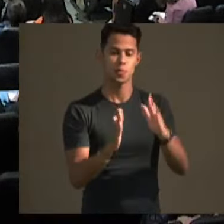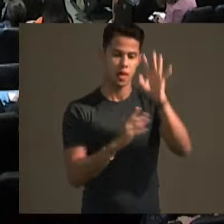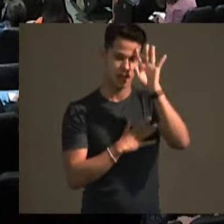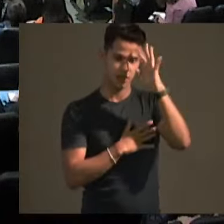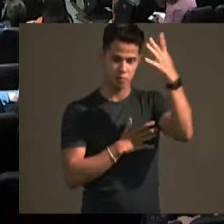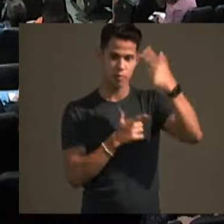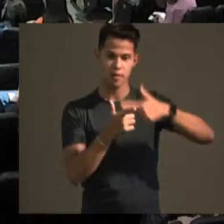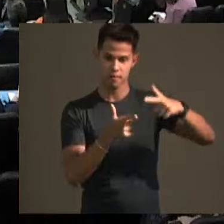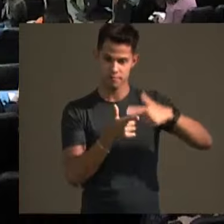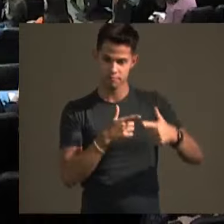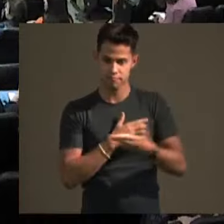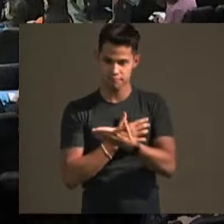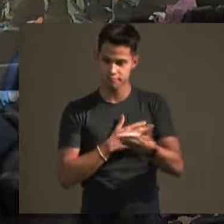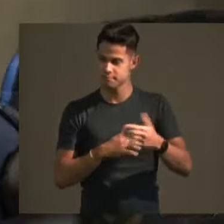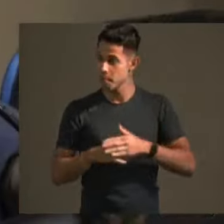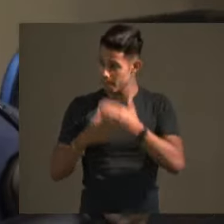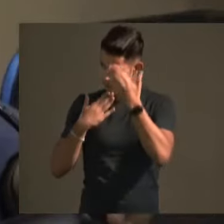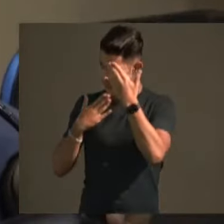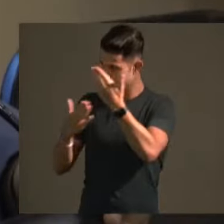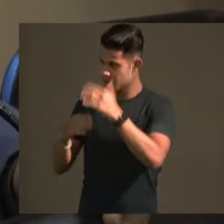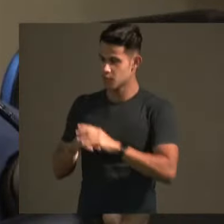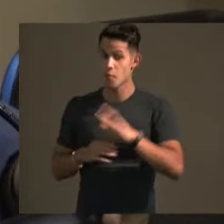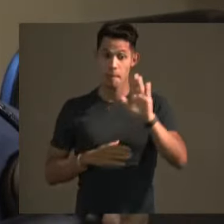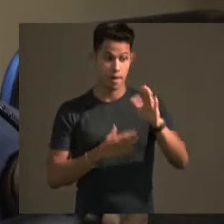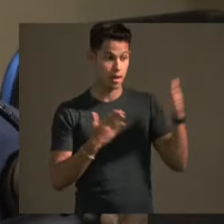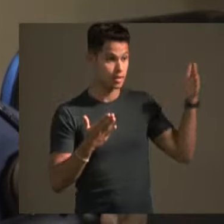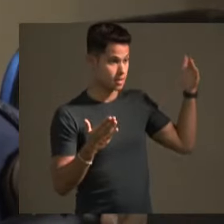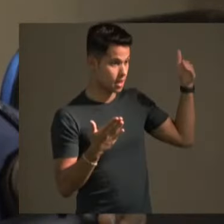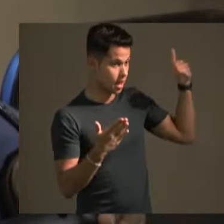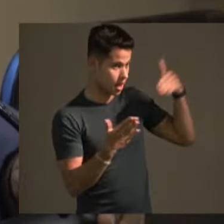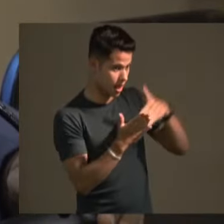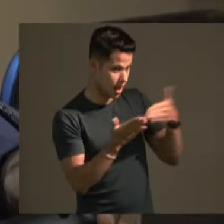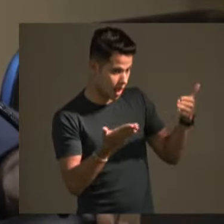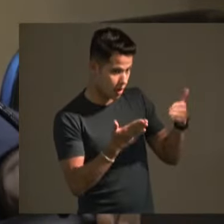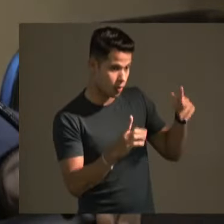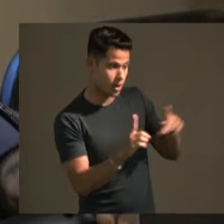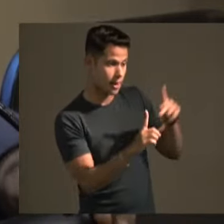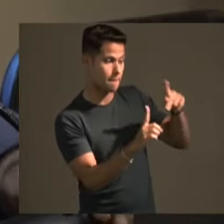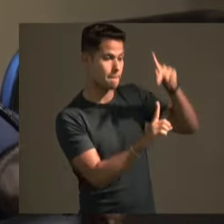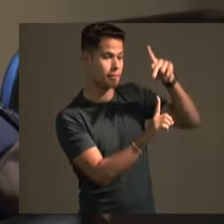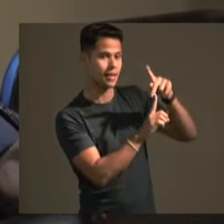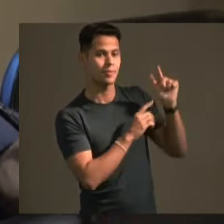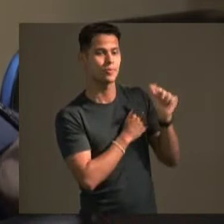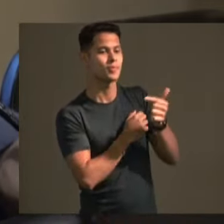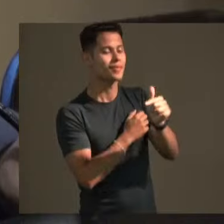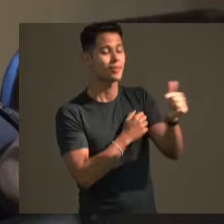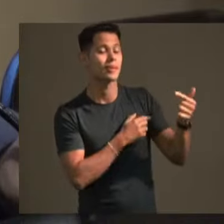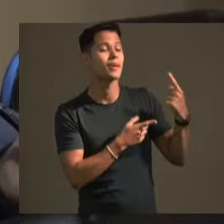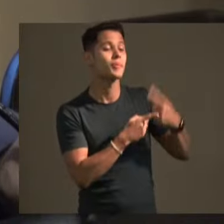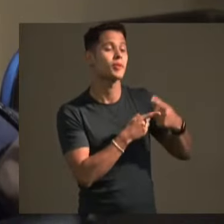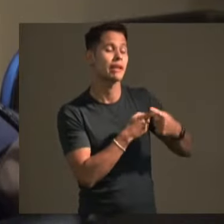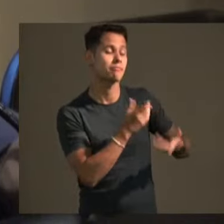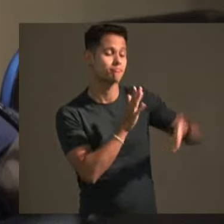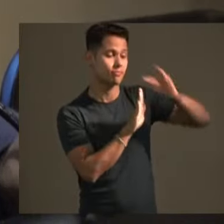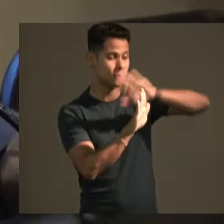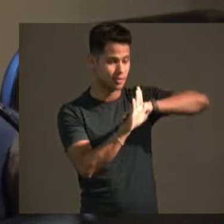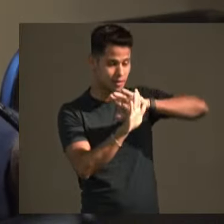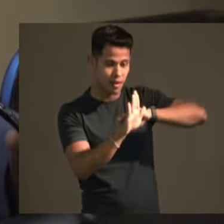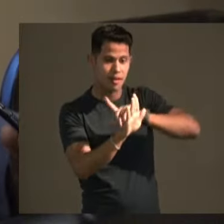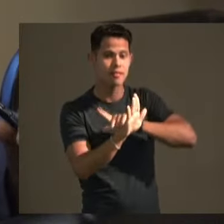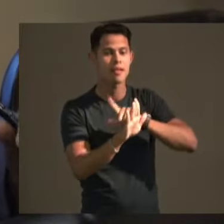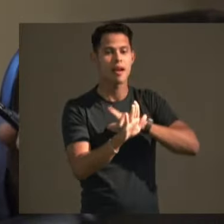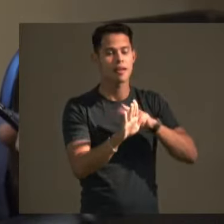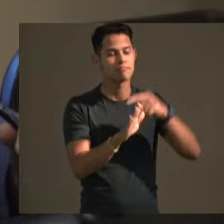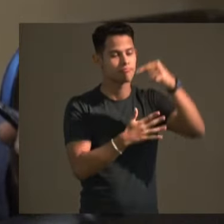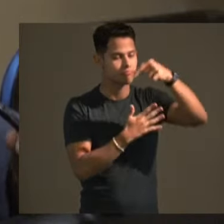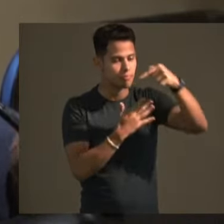ok? Mas não veio no plano agora, porque tem toda uma questão legislativa que tem que ter uma mudança para que isso